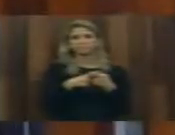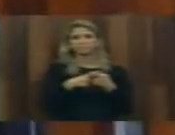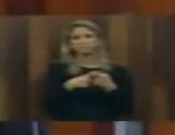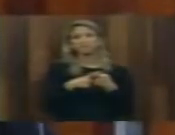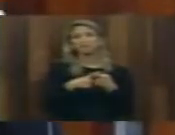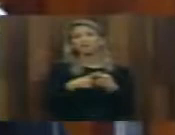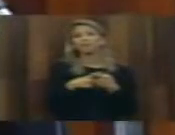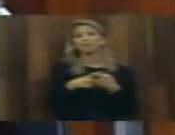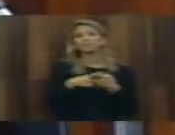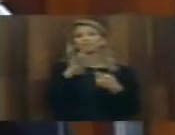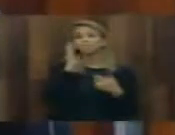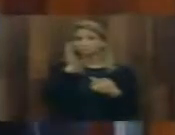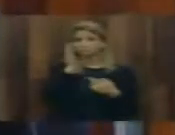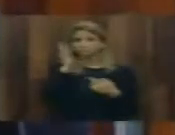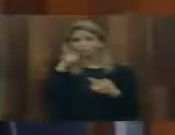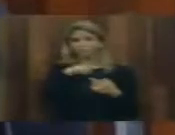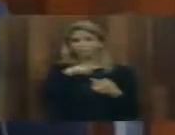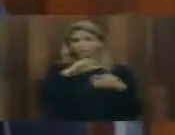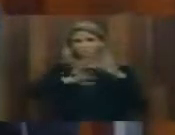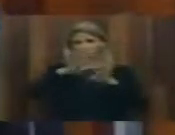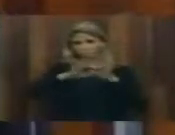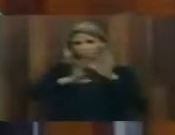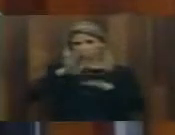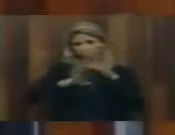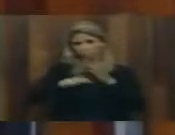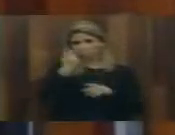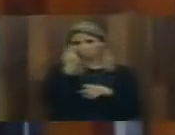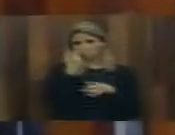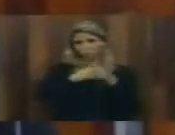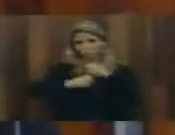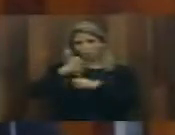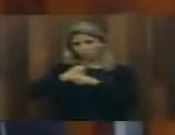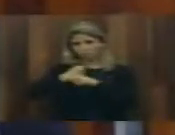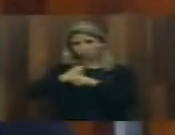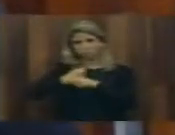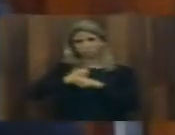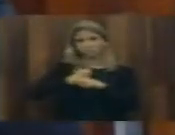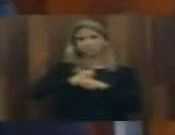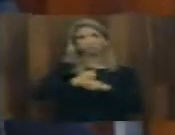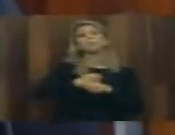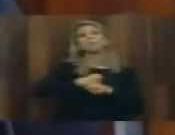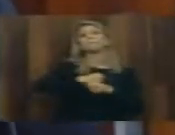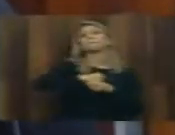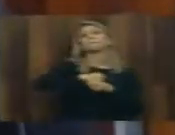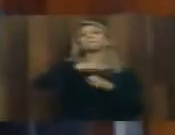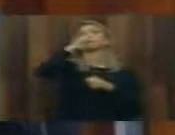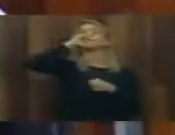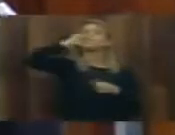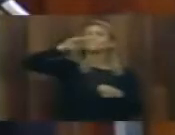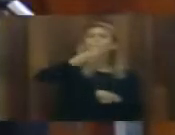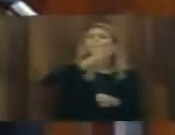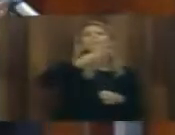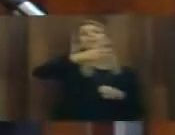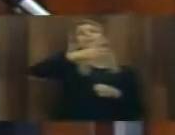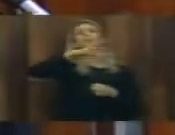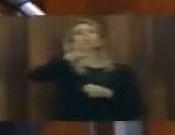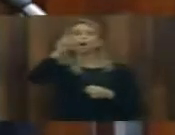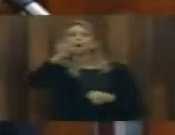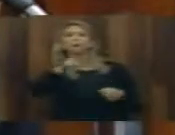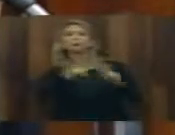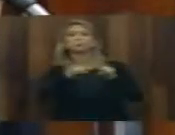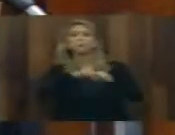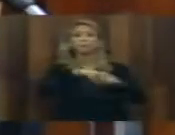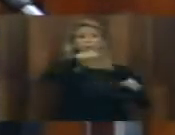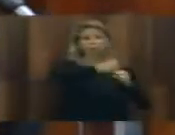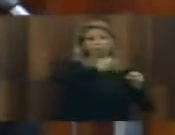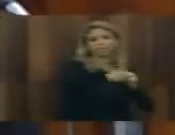um ano, né? Um ano atrás, de 500 mil, acho que vocês podem se recordar, para a construção do Centro de